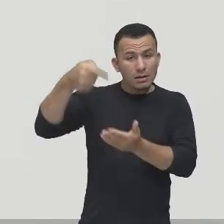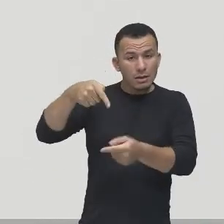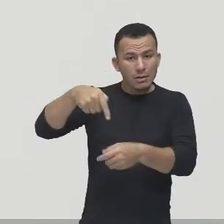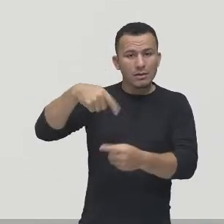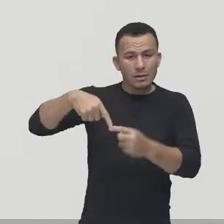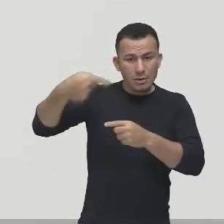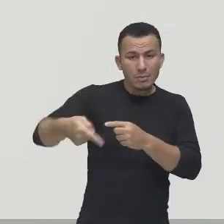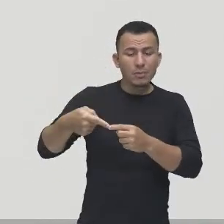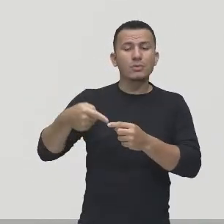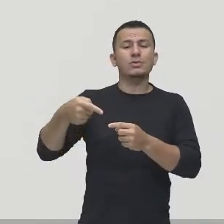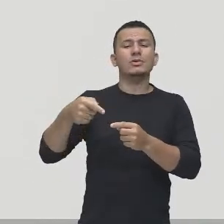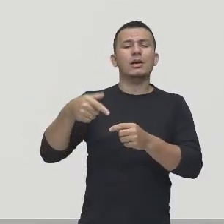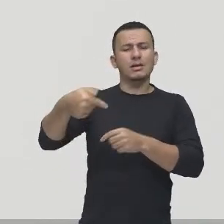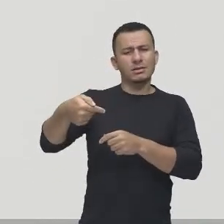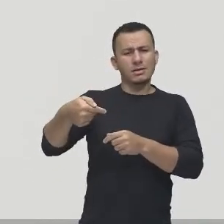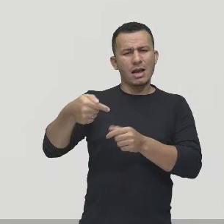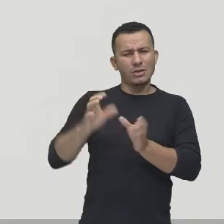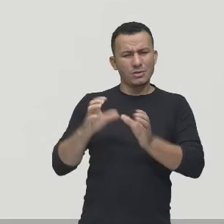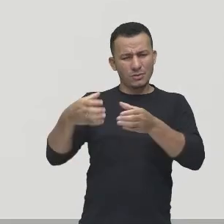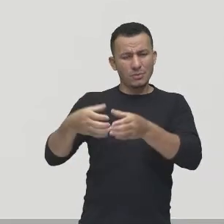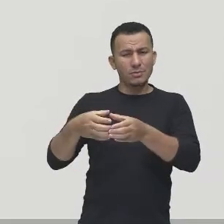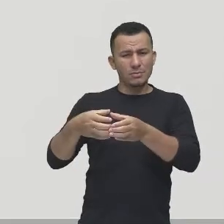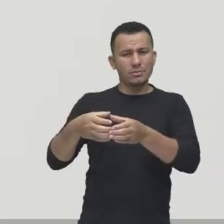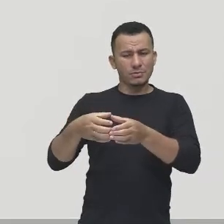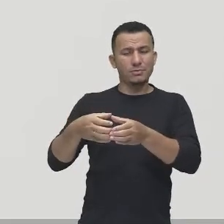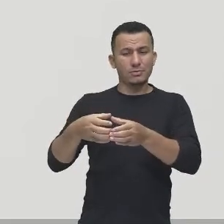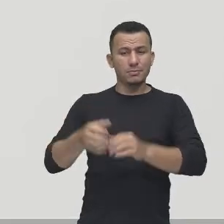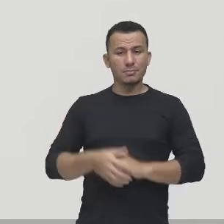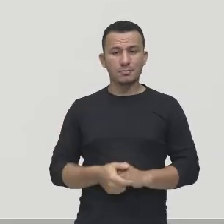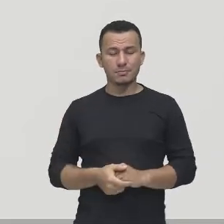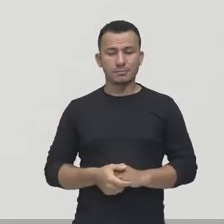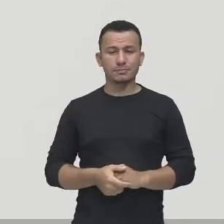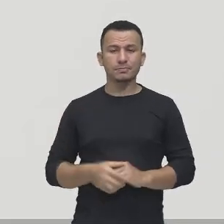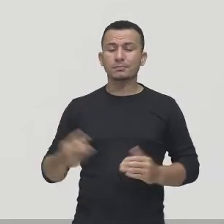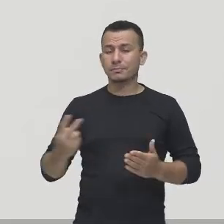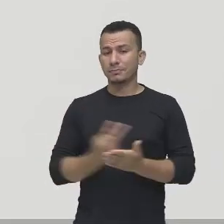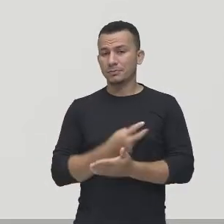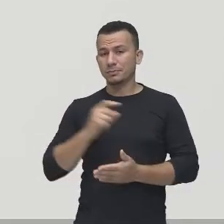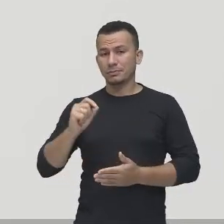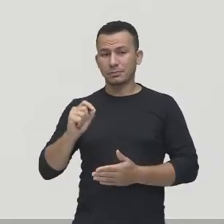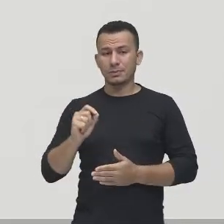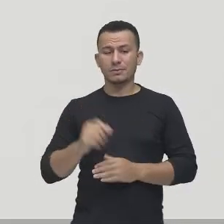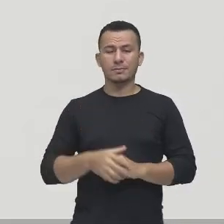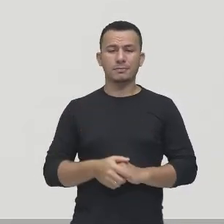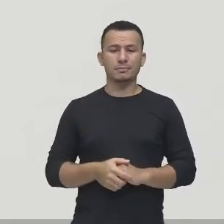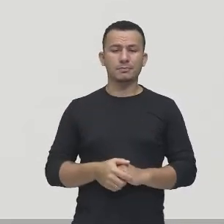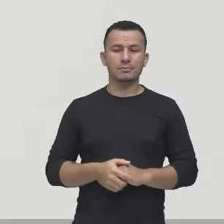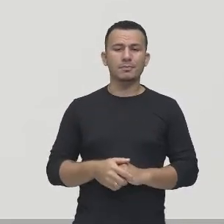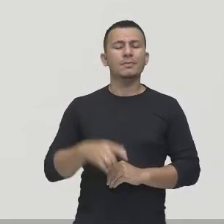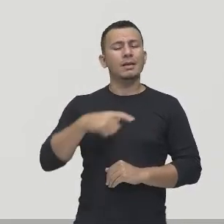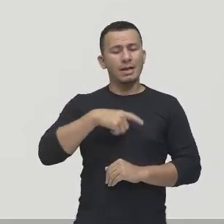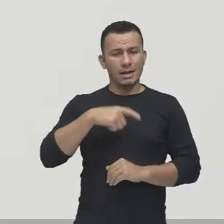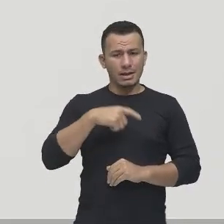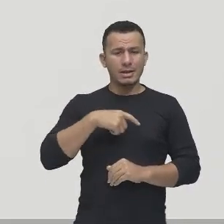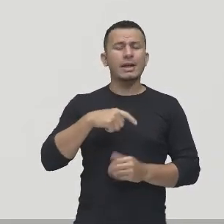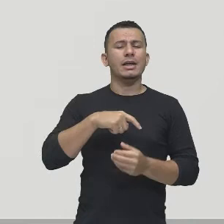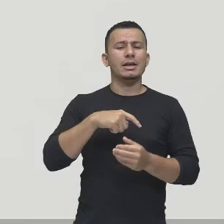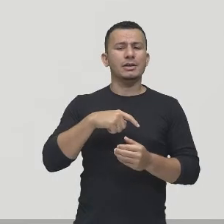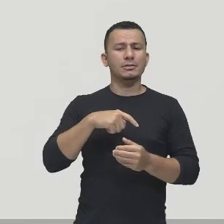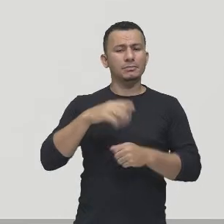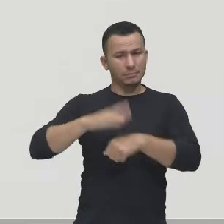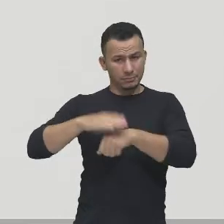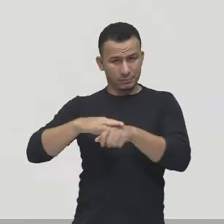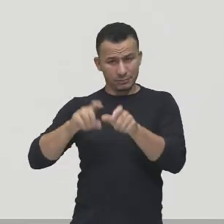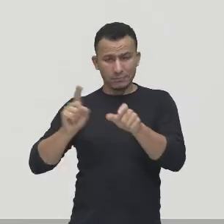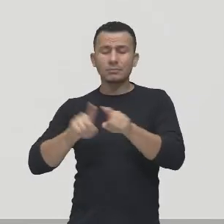nesses 7 grupos aí, nesses 7 territórios, né? Acabou se tornando só que com diversos conflitos